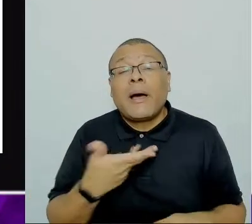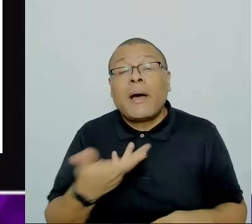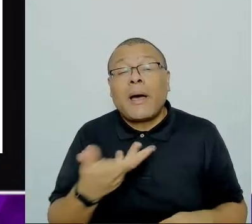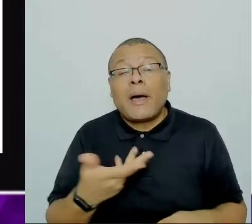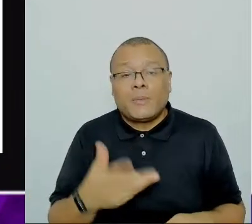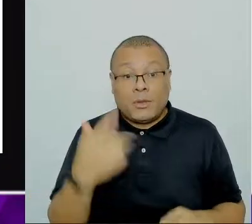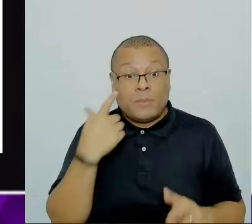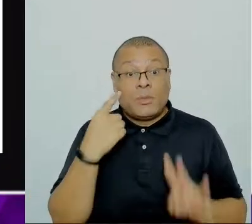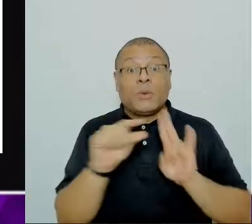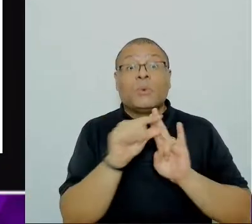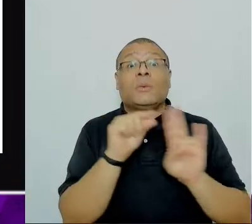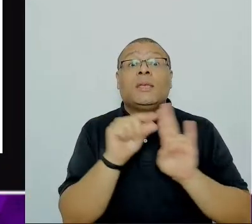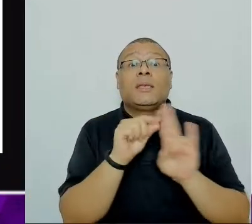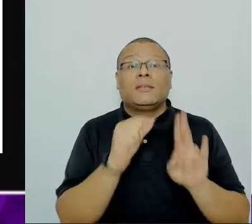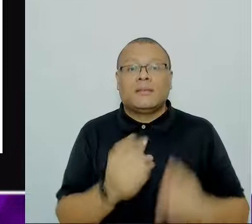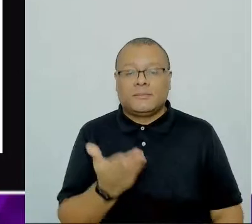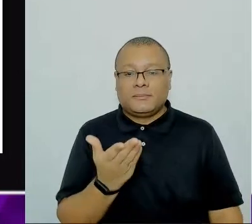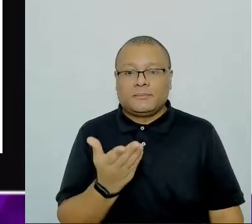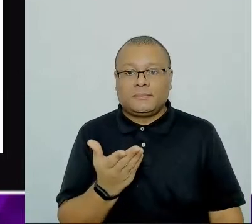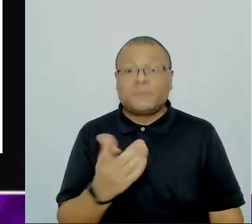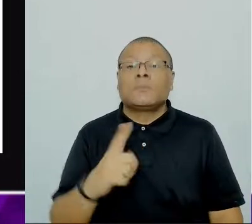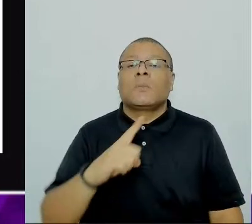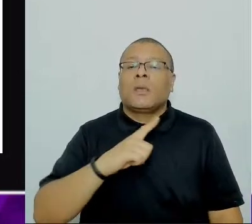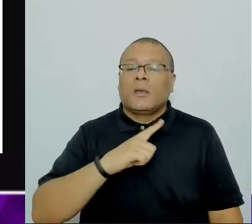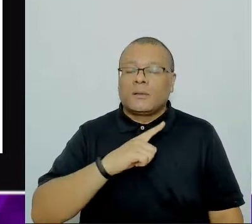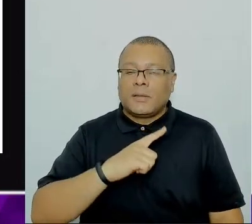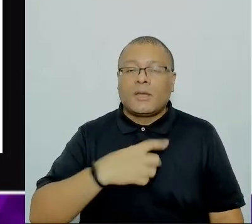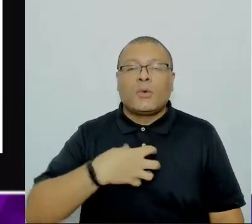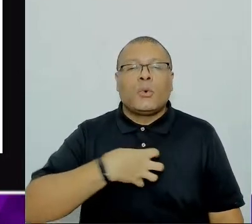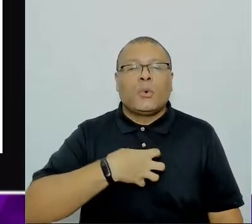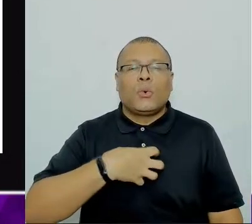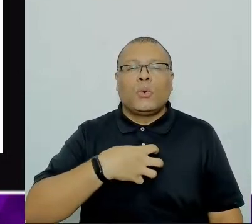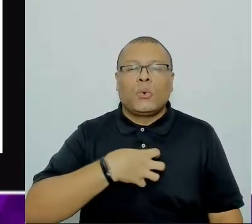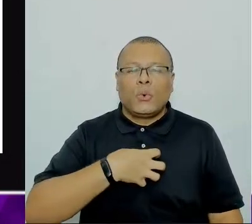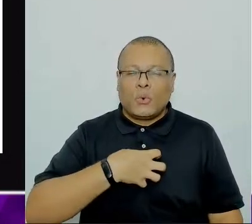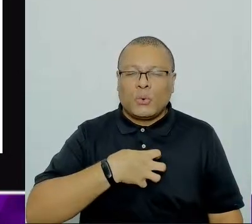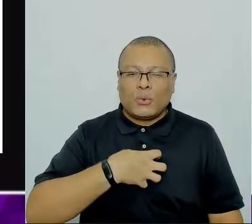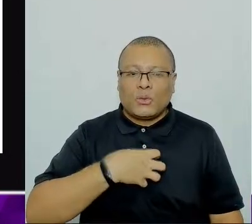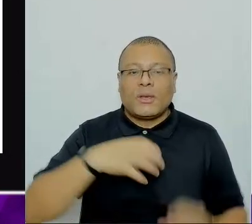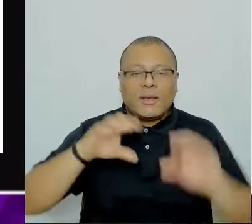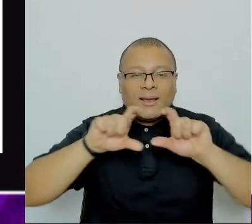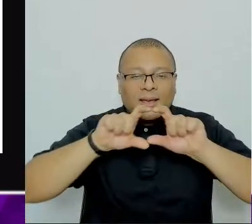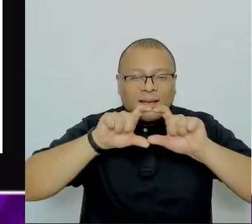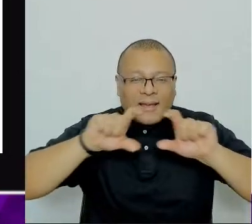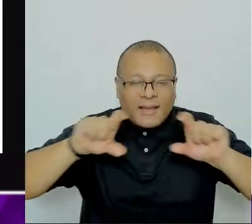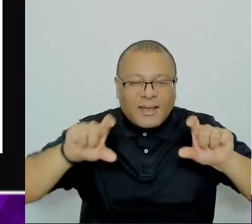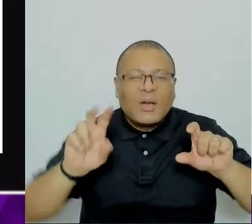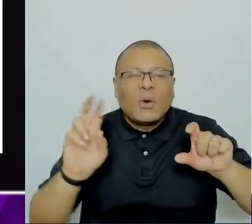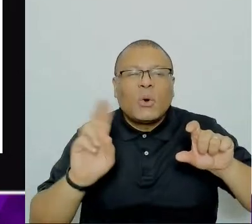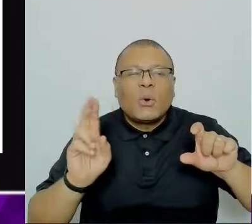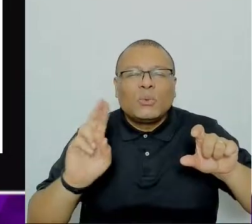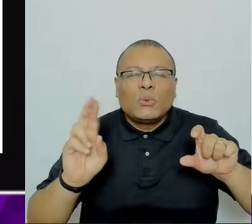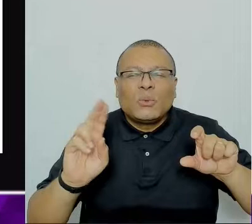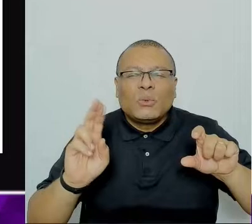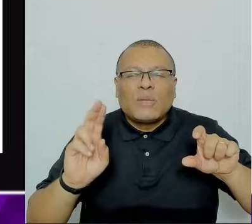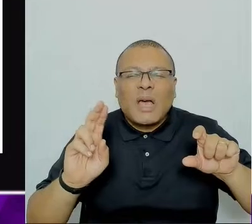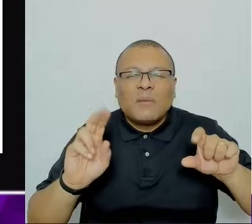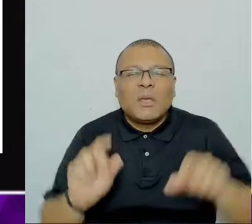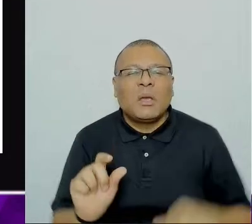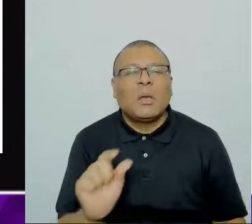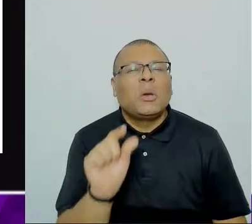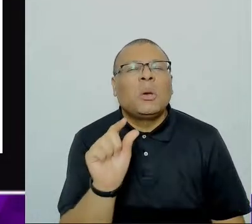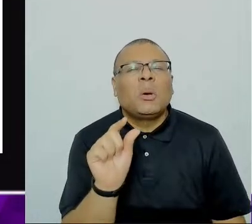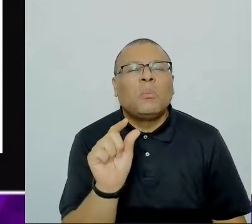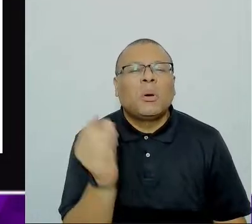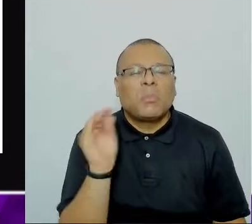por exemplo, ele tem essa cara aqui, mas esse espaço debaixo do nome, ele era poucos caracteres que a gente colocava. Por